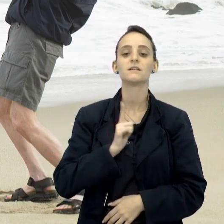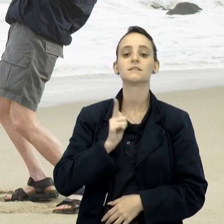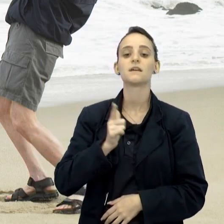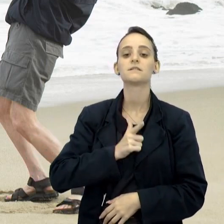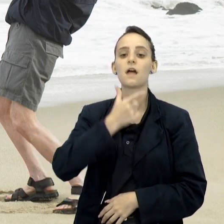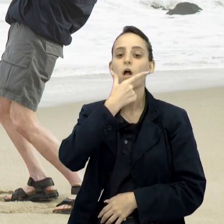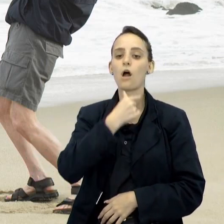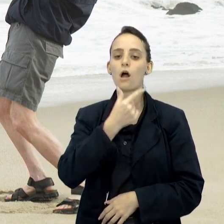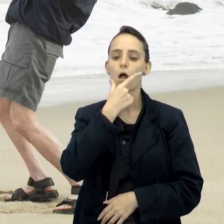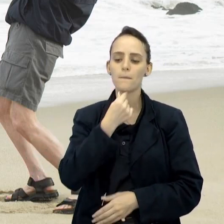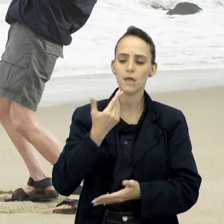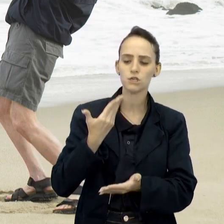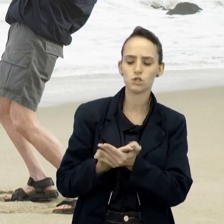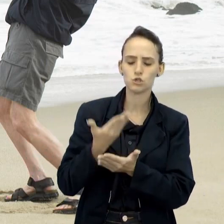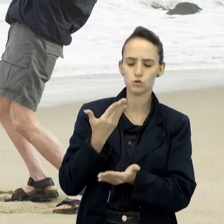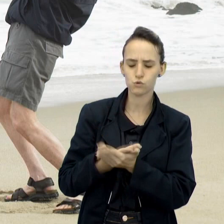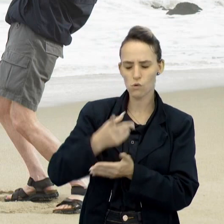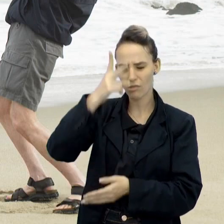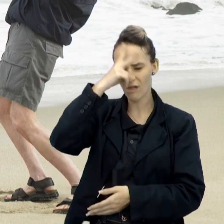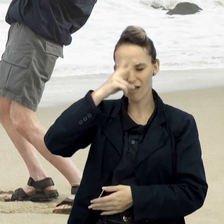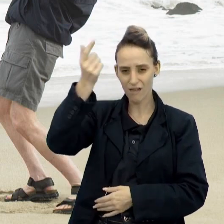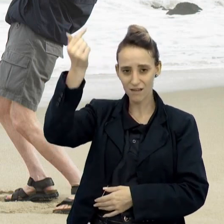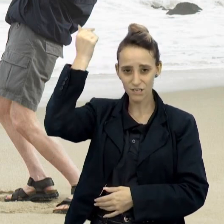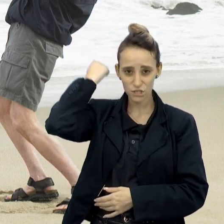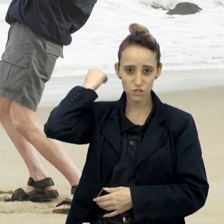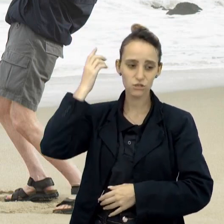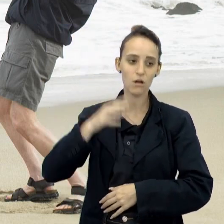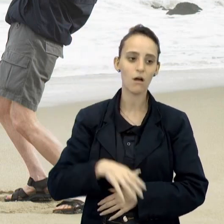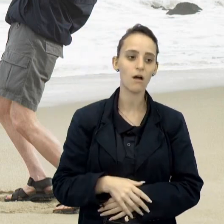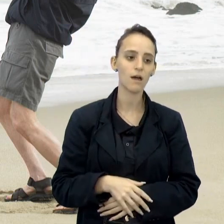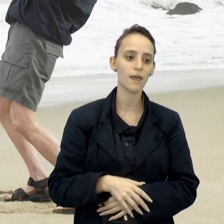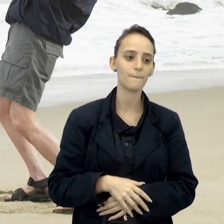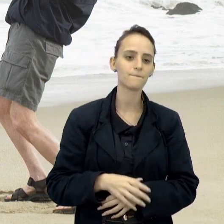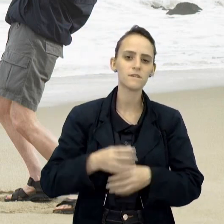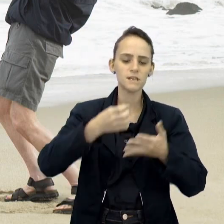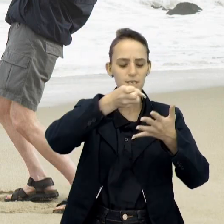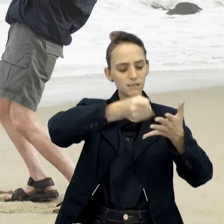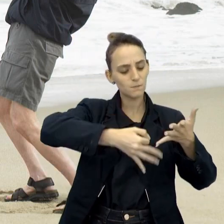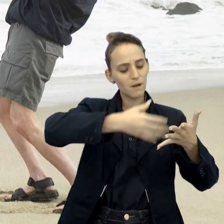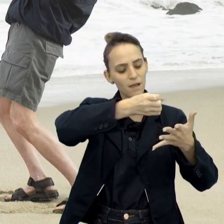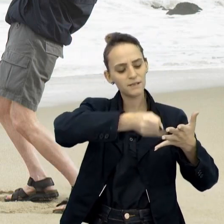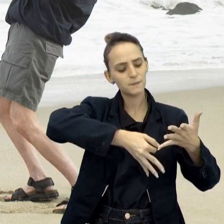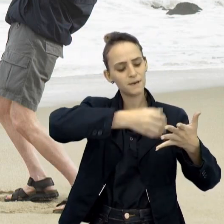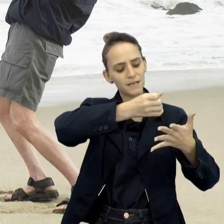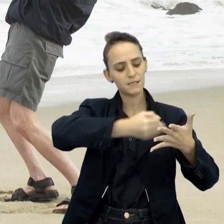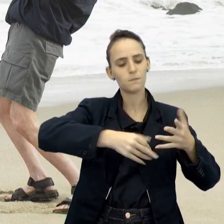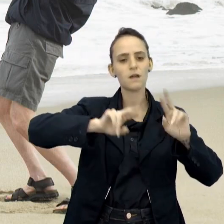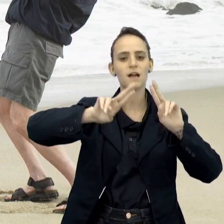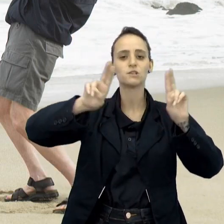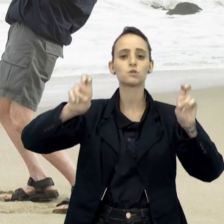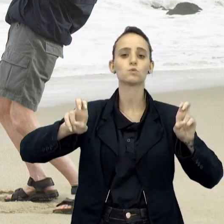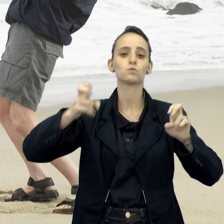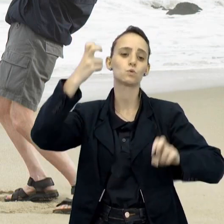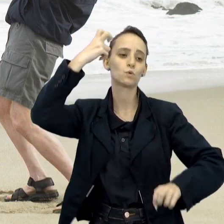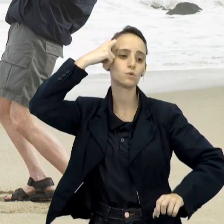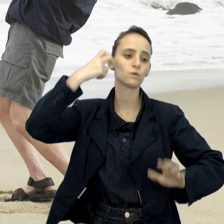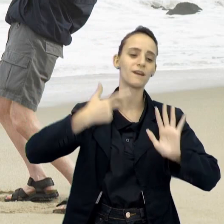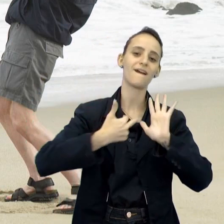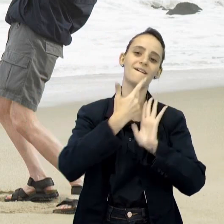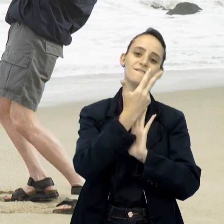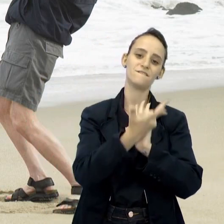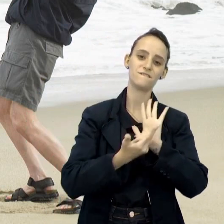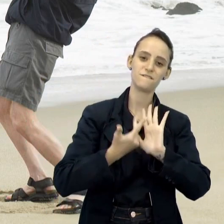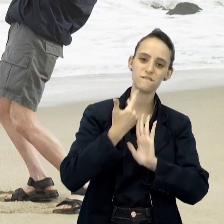passada, registra e descortina todas as culturas, preservando conhecimentos da